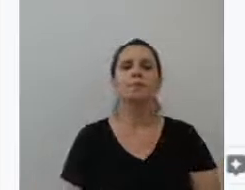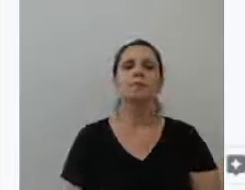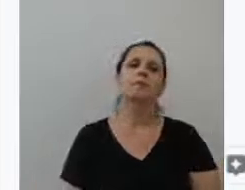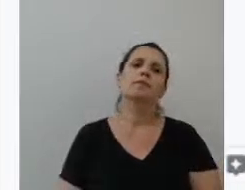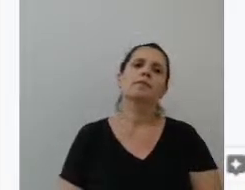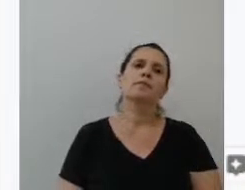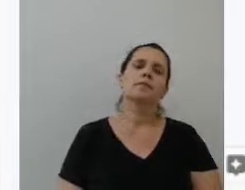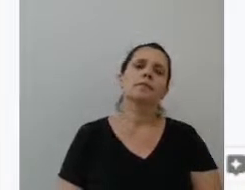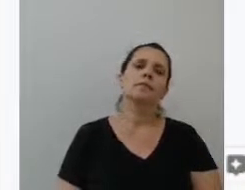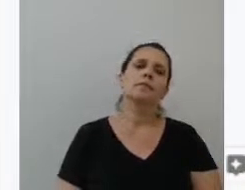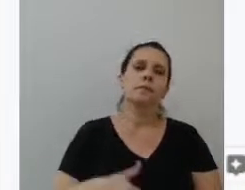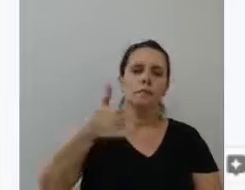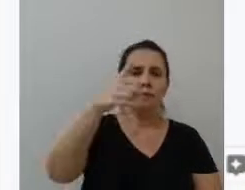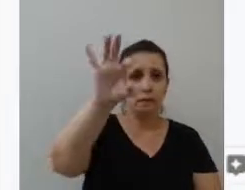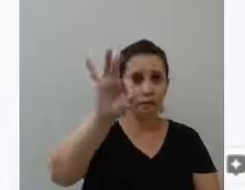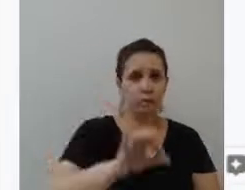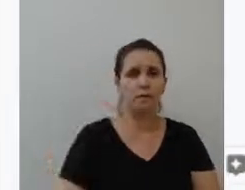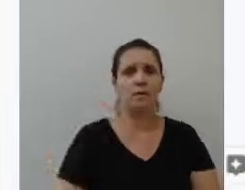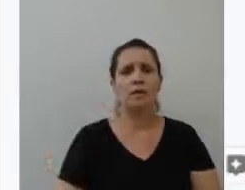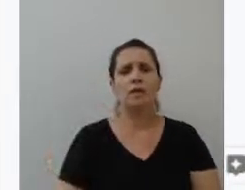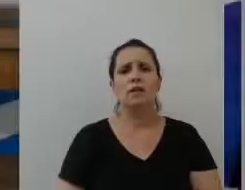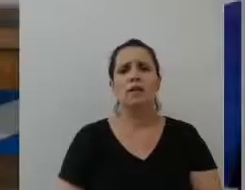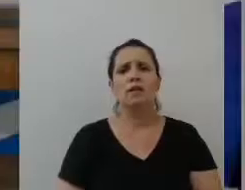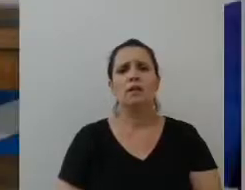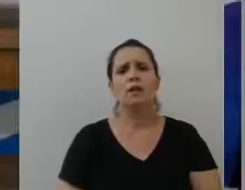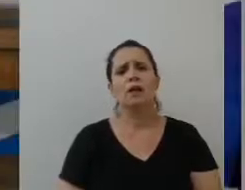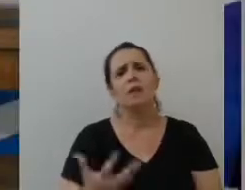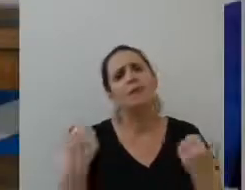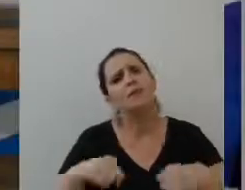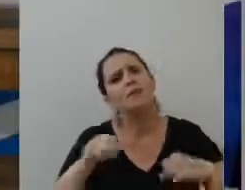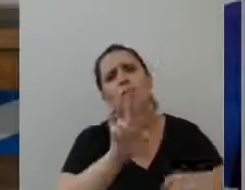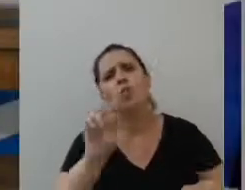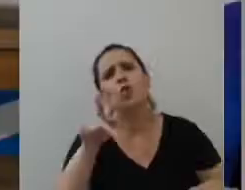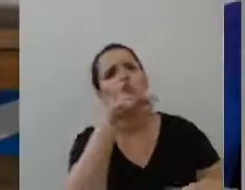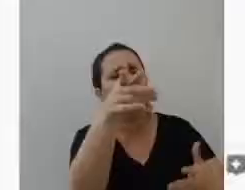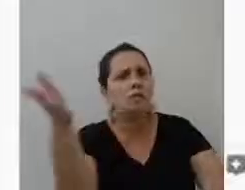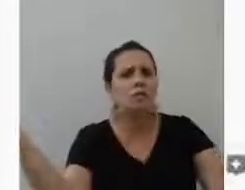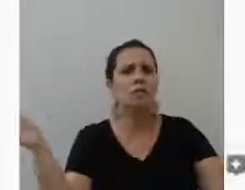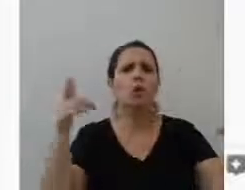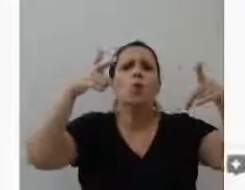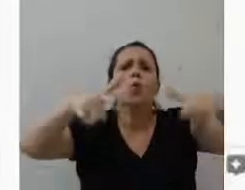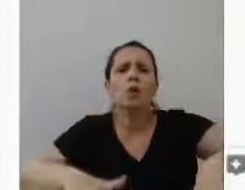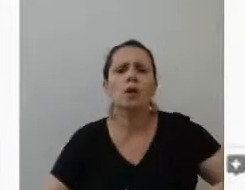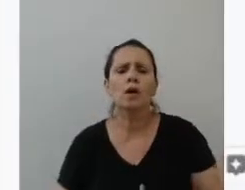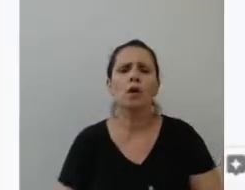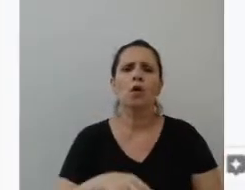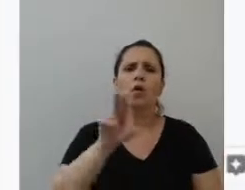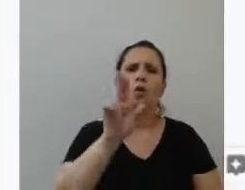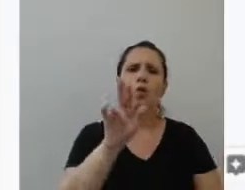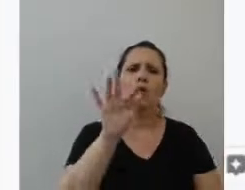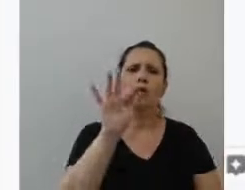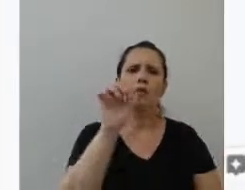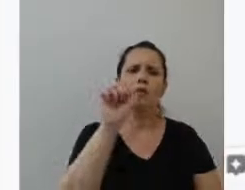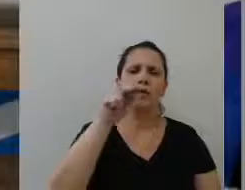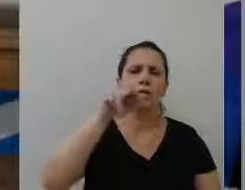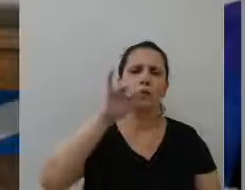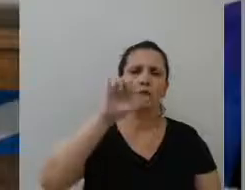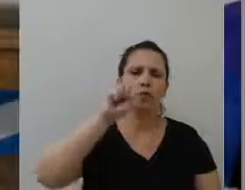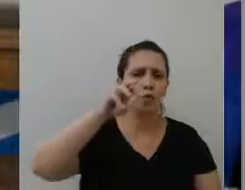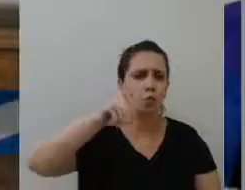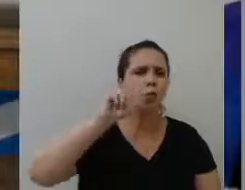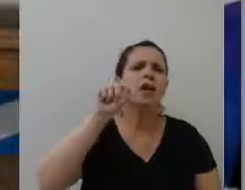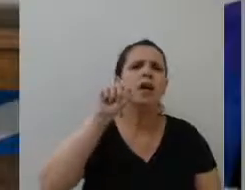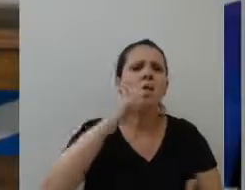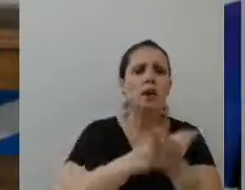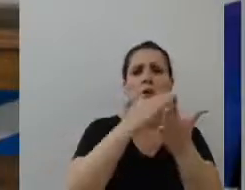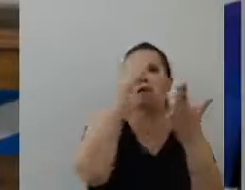Vamos ver mais. Pergunta 10. Tô sentindo falta do nome de vocês. Mandem nome e lugar, tá? O fanismo significa exagero, no caso? Sim, exagero.